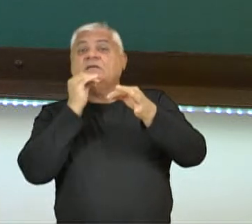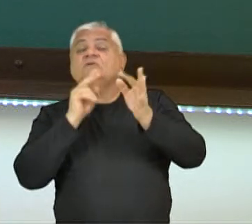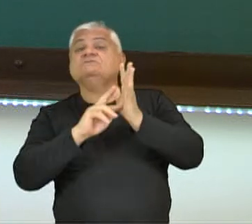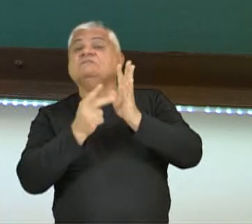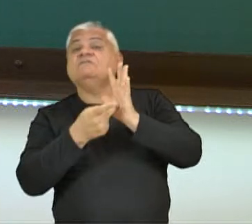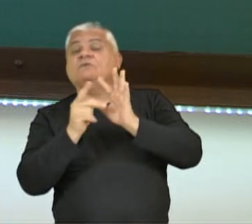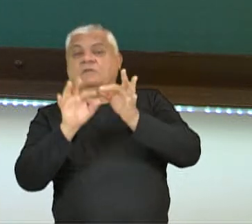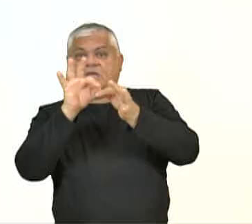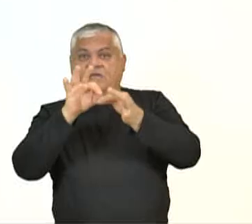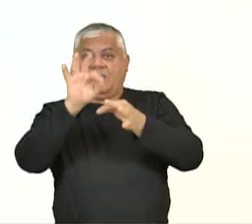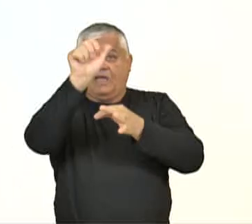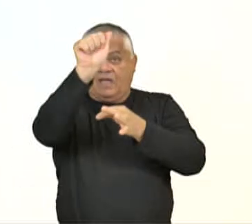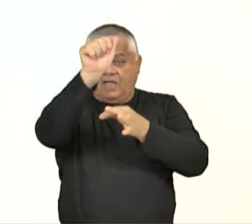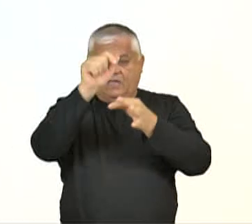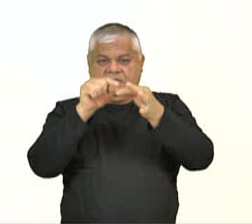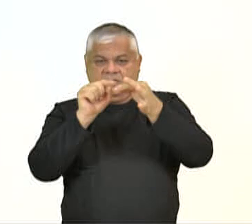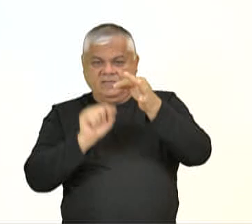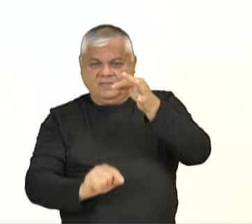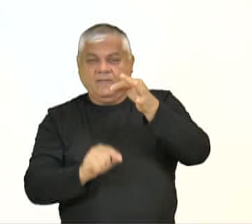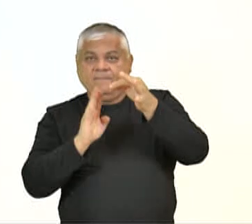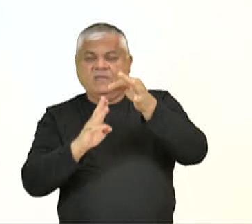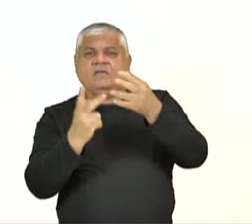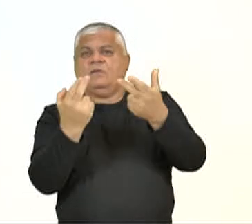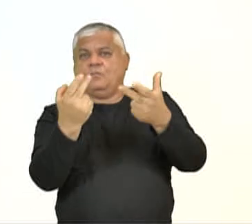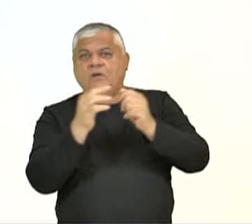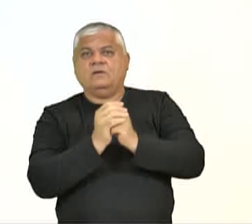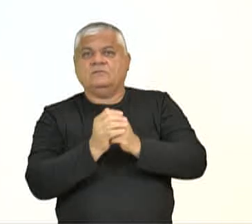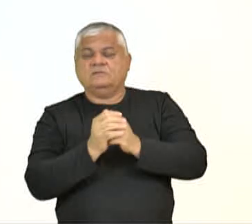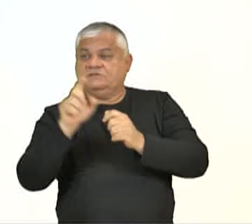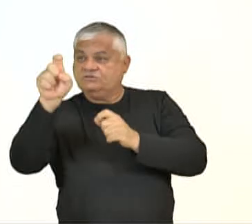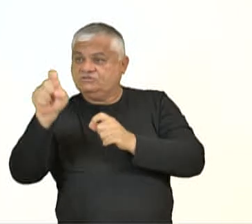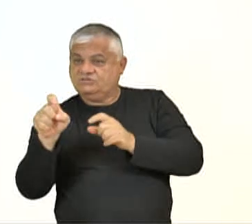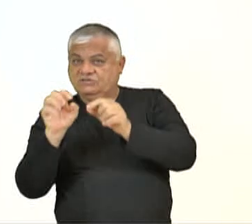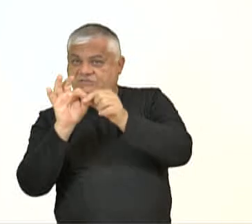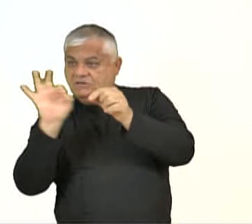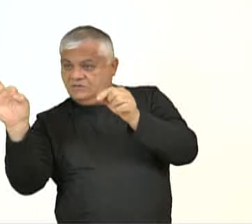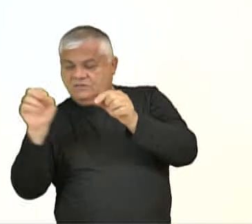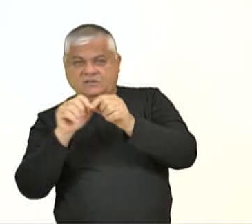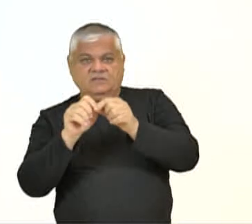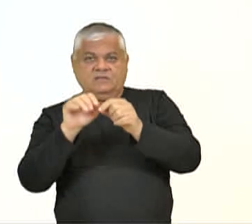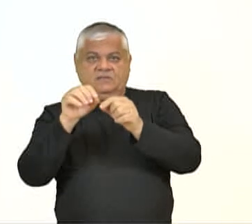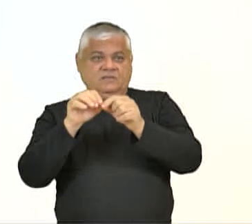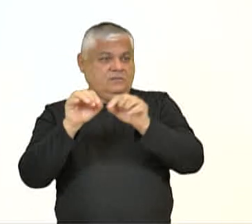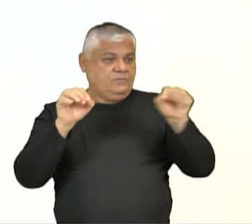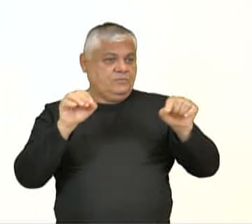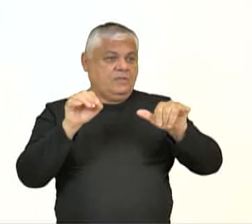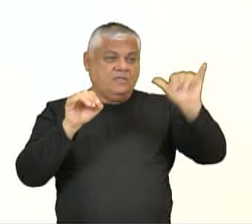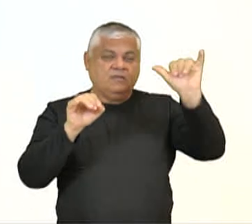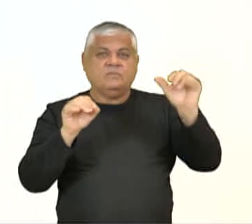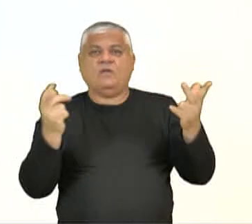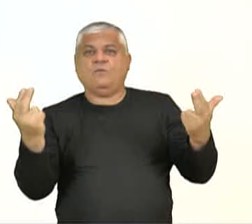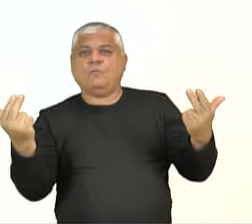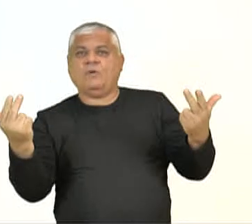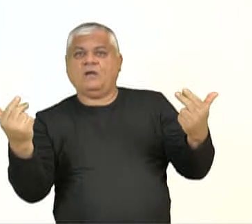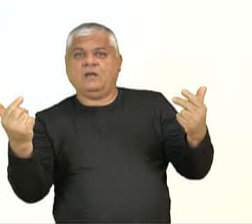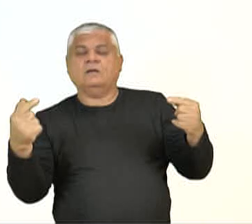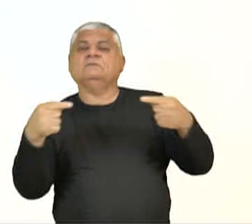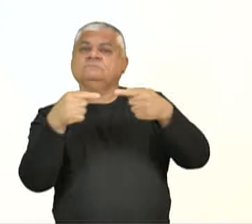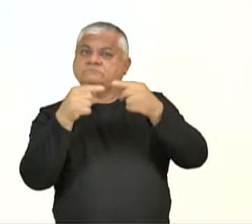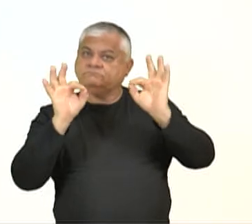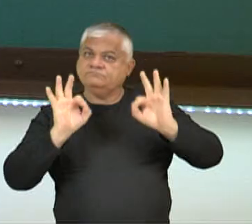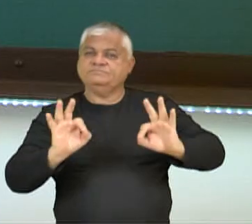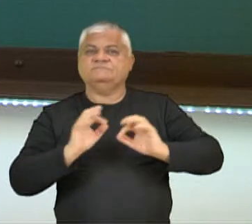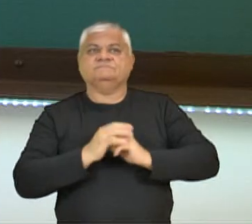significa que a medida do ângulo A, então, é igual ao B. E, igualmente, a medida do ângulo X é igual à medida do